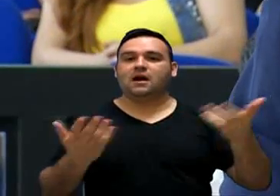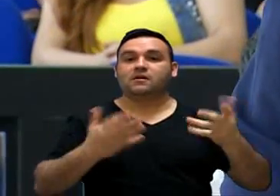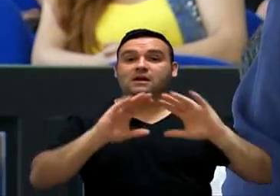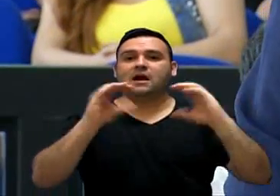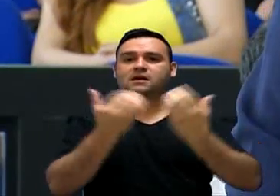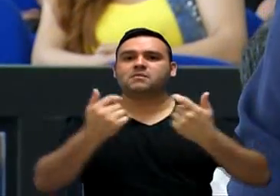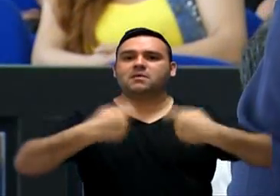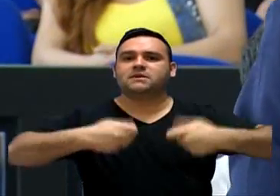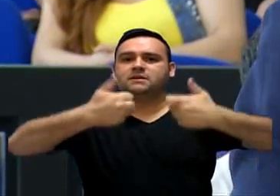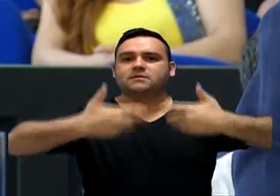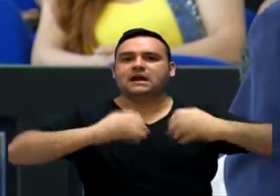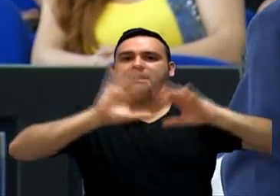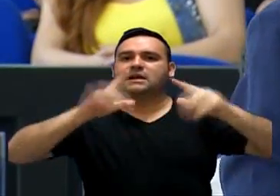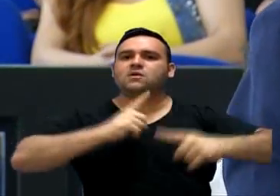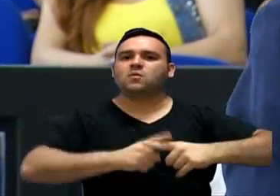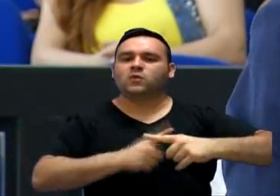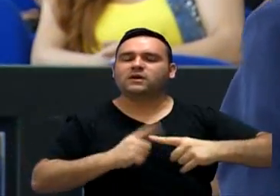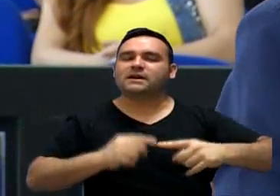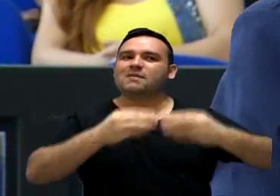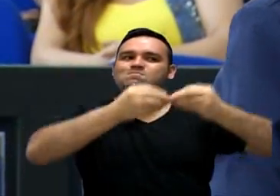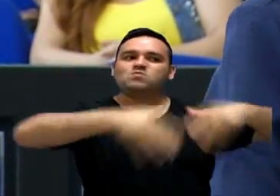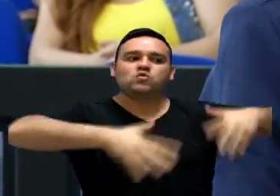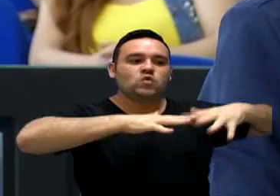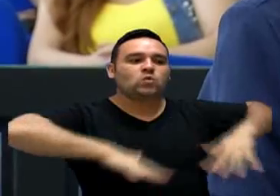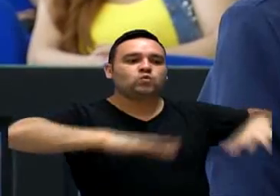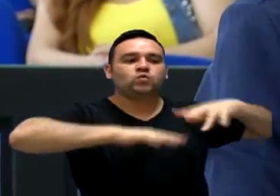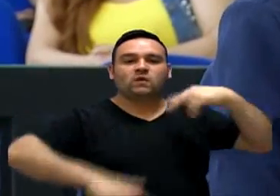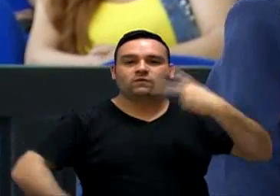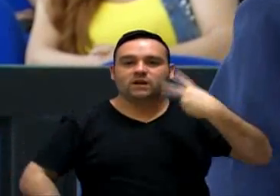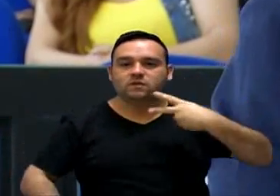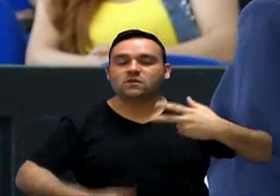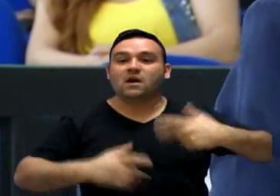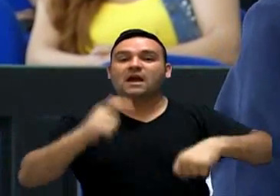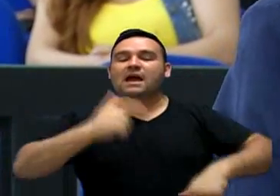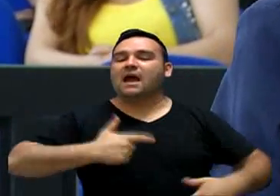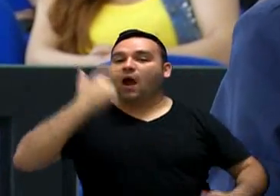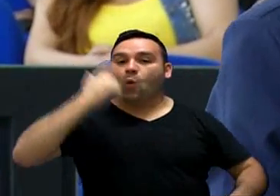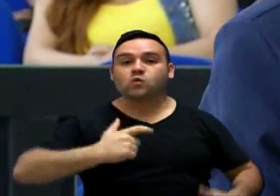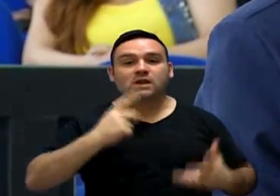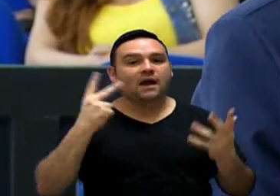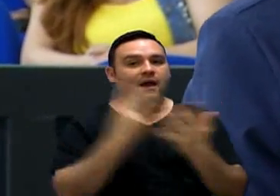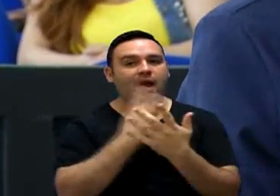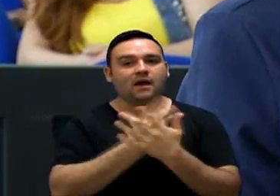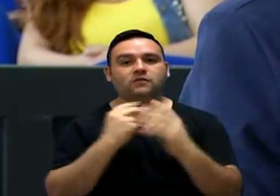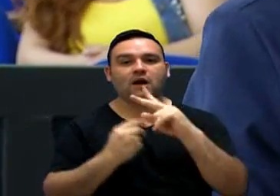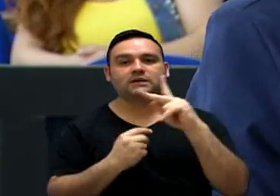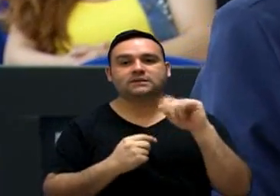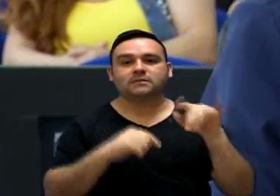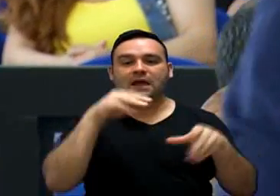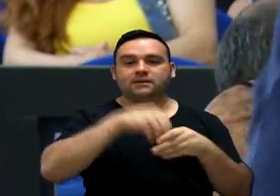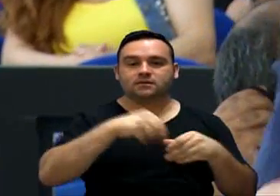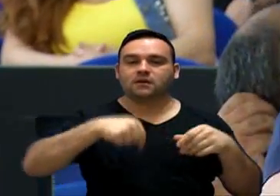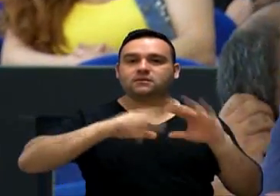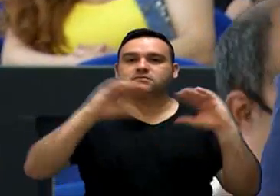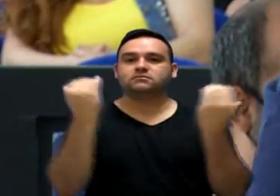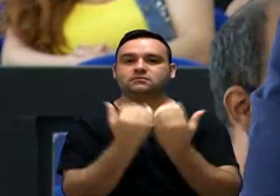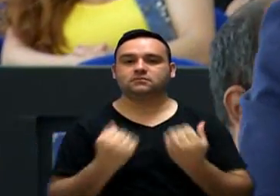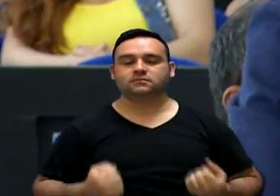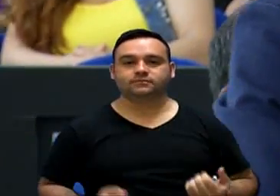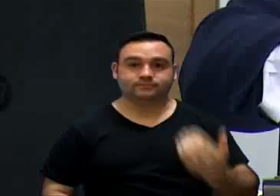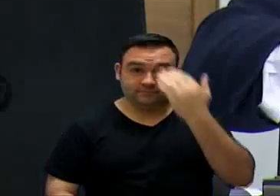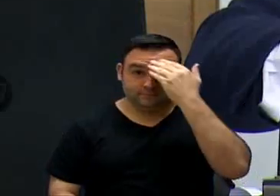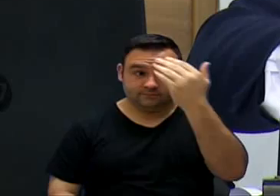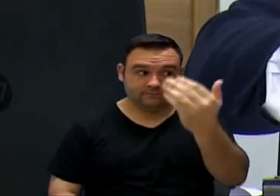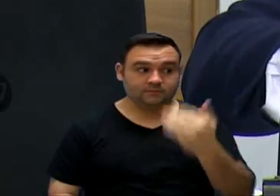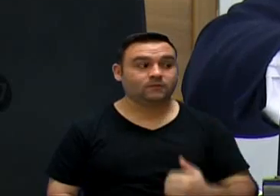casa tem que ter um esclarecimento, porque isso compromete a todos nós. Conduta irregular de uma CPI na Câmara de Sorocaba. Obrigado,